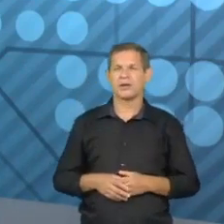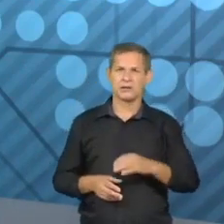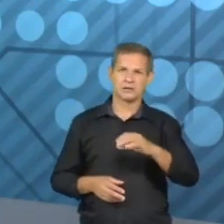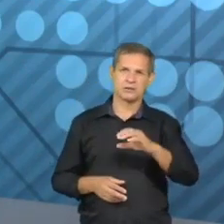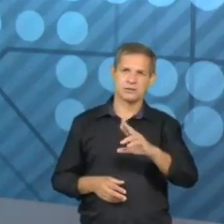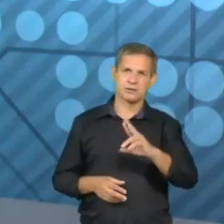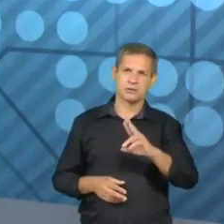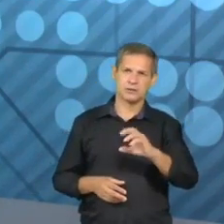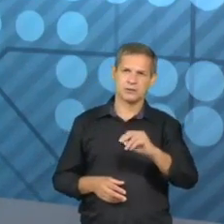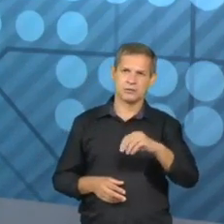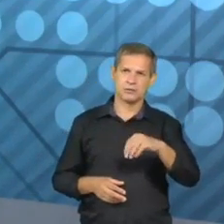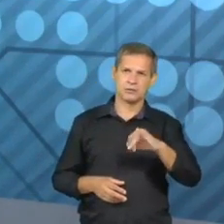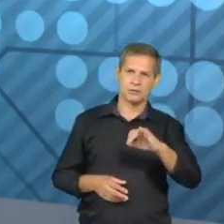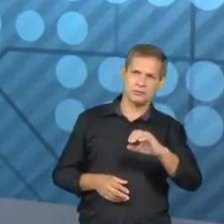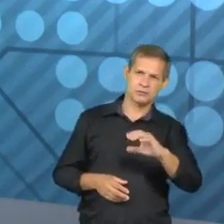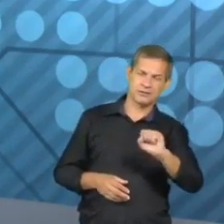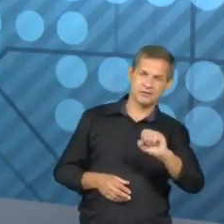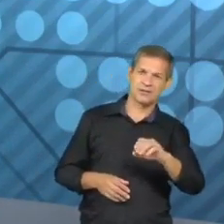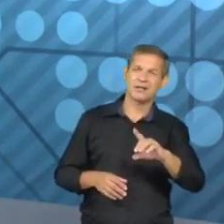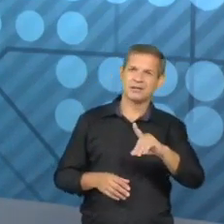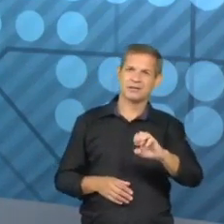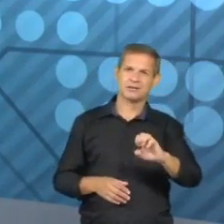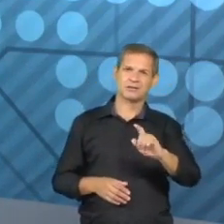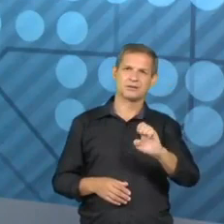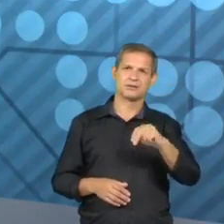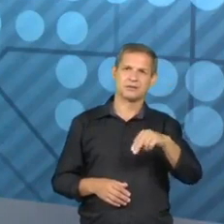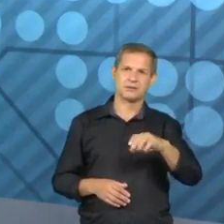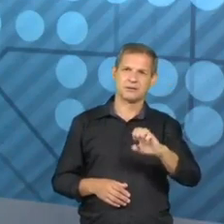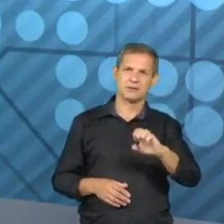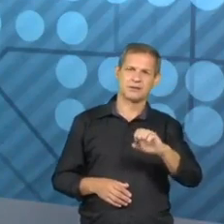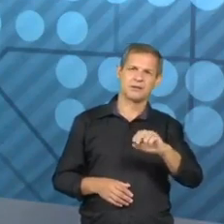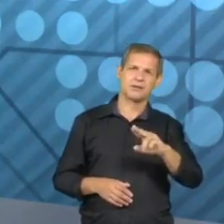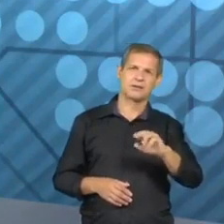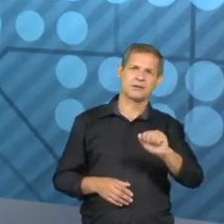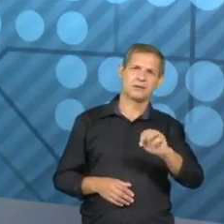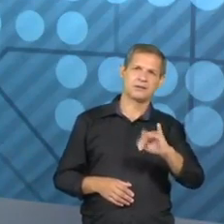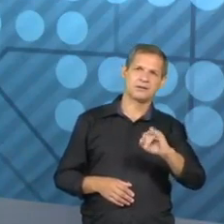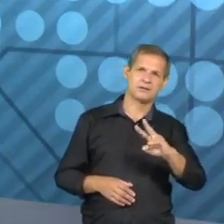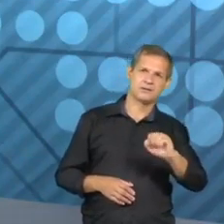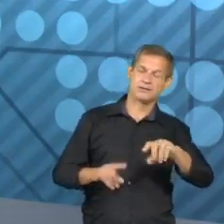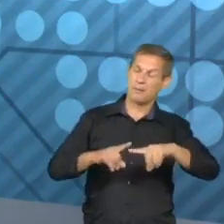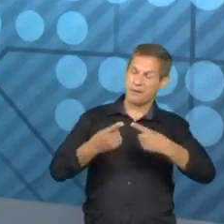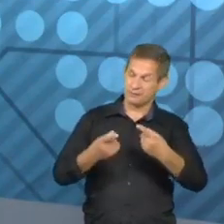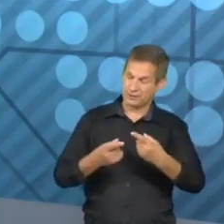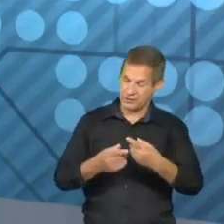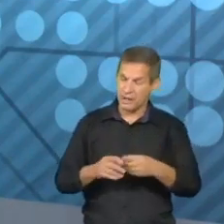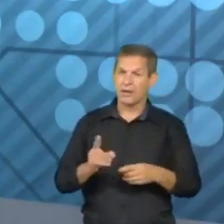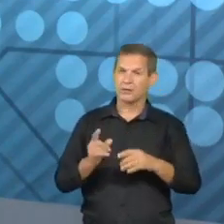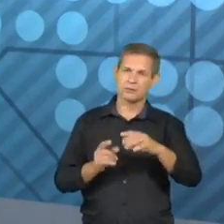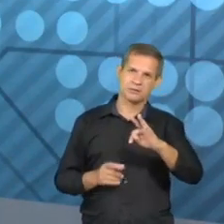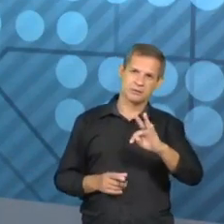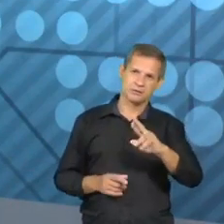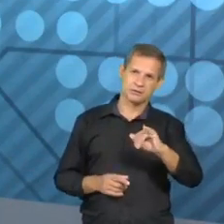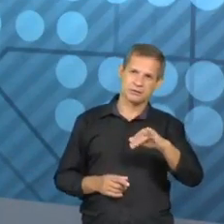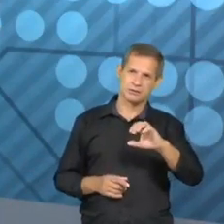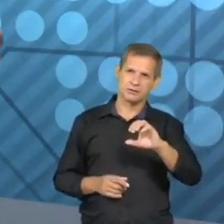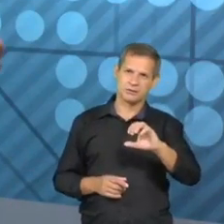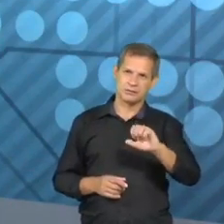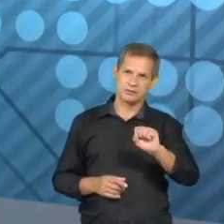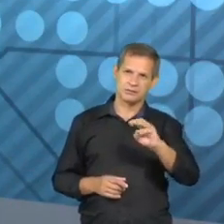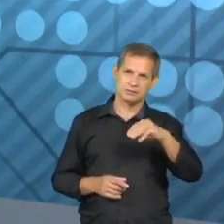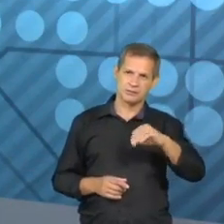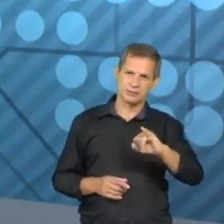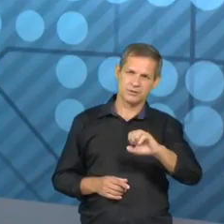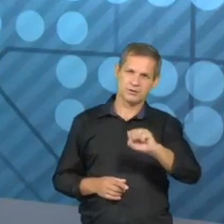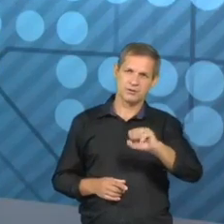crônico-não degenerativas. Crônico-degenerativas, perdão. Doenças crônico-degenerativas, não transmissíveis. Bom, então eu tenho